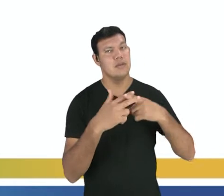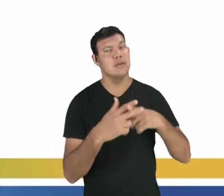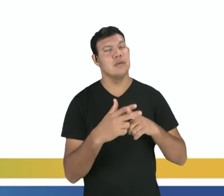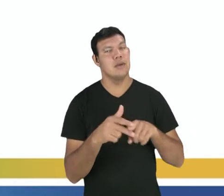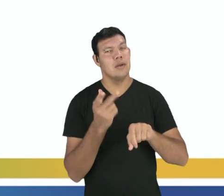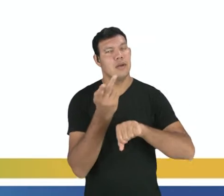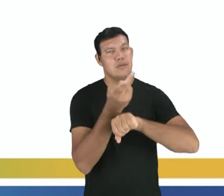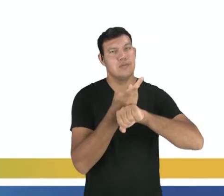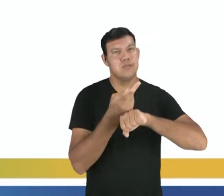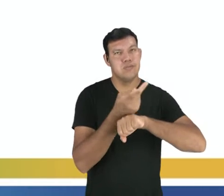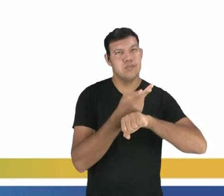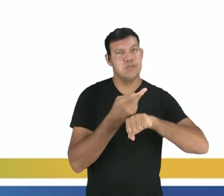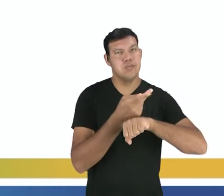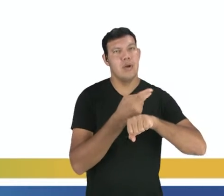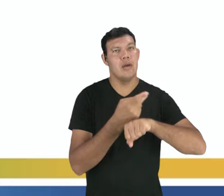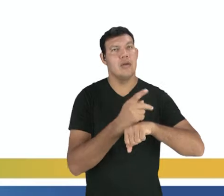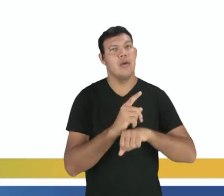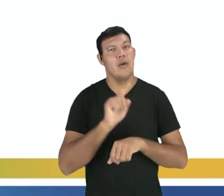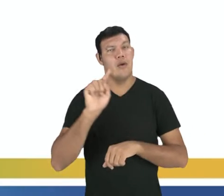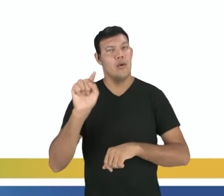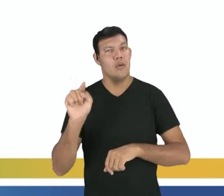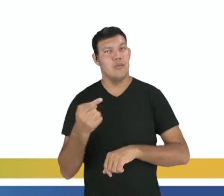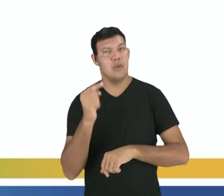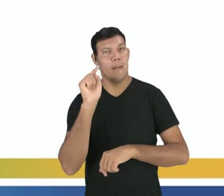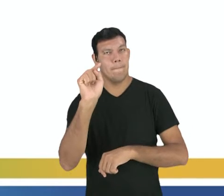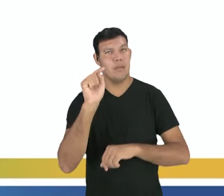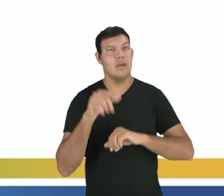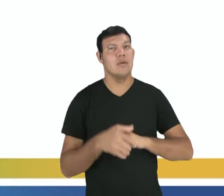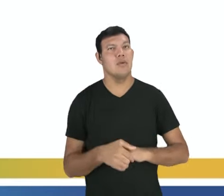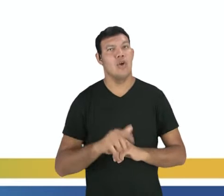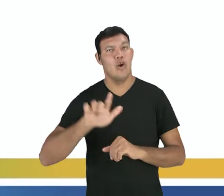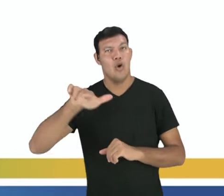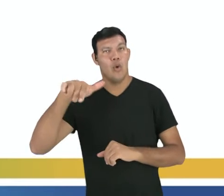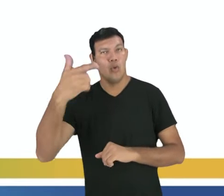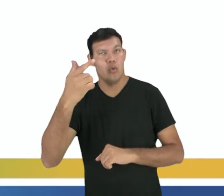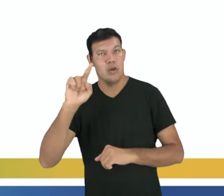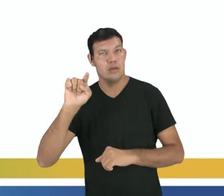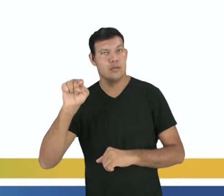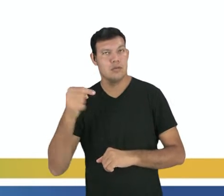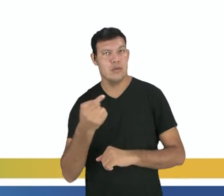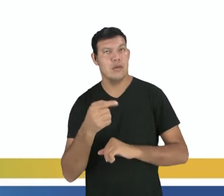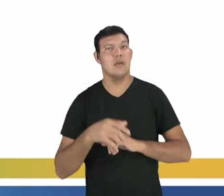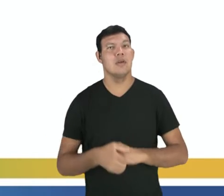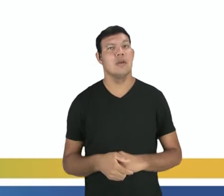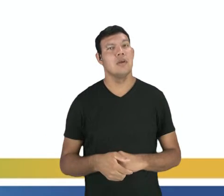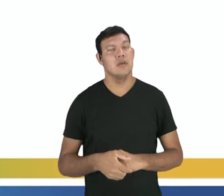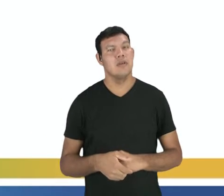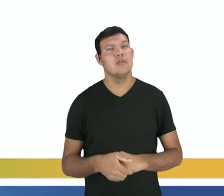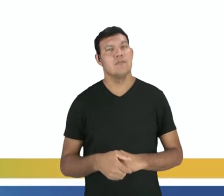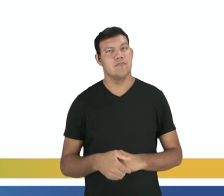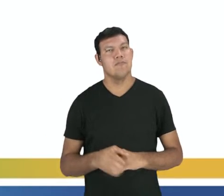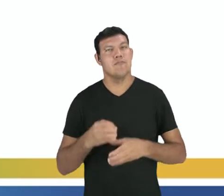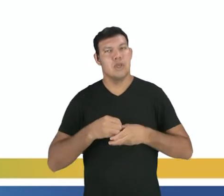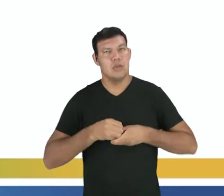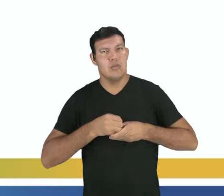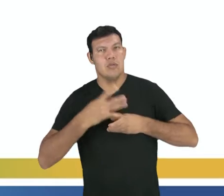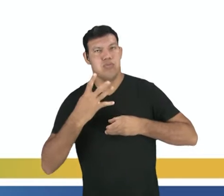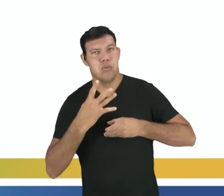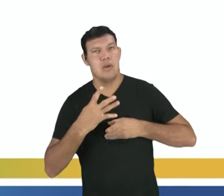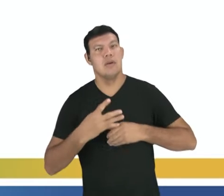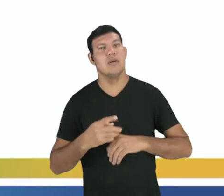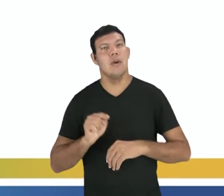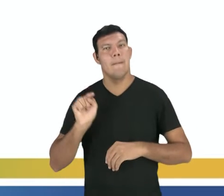indica a elipse da palavra vezes. Então, não foi verbo porque eu suprimi, foi outra palavra